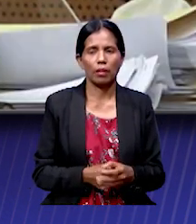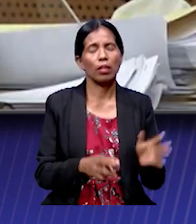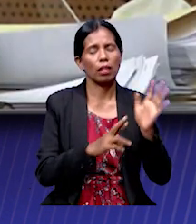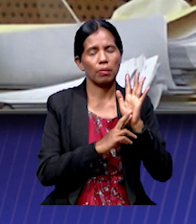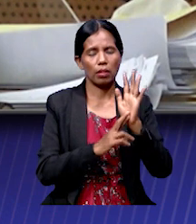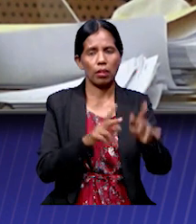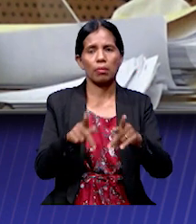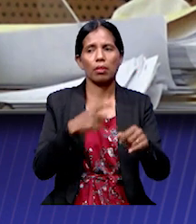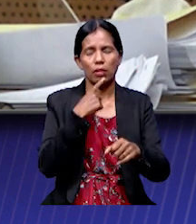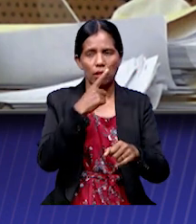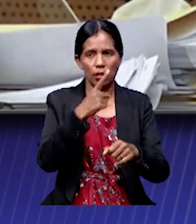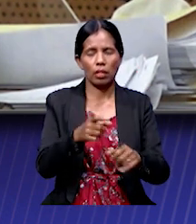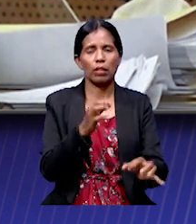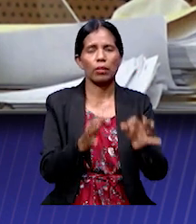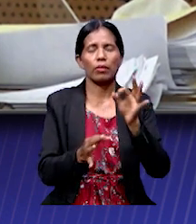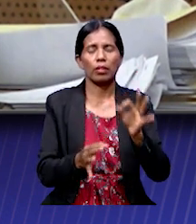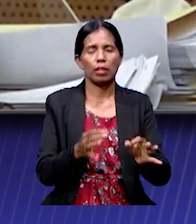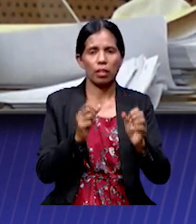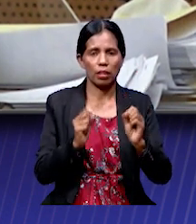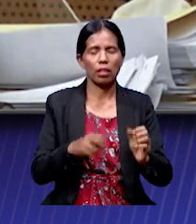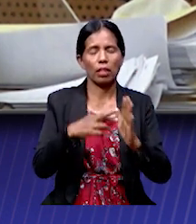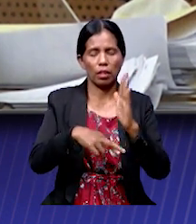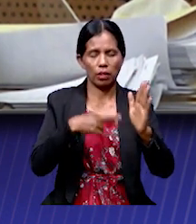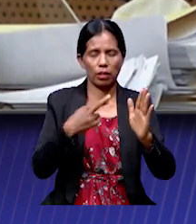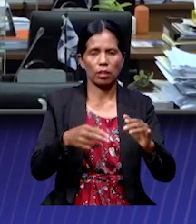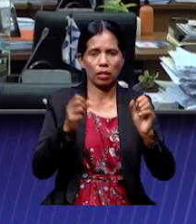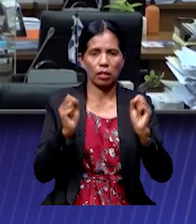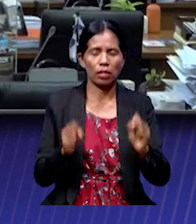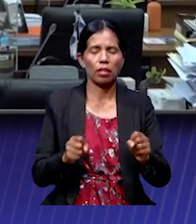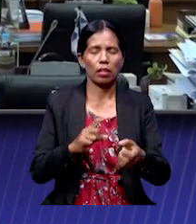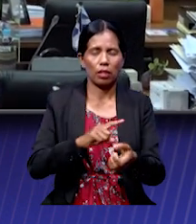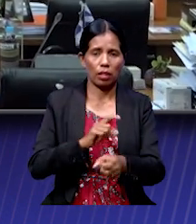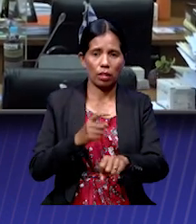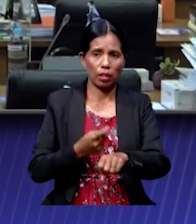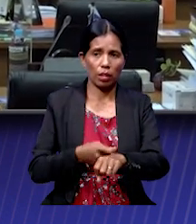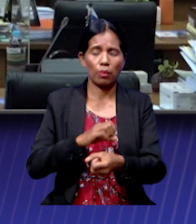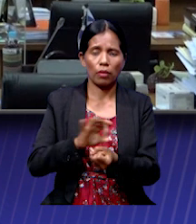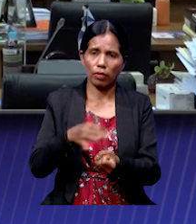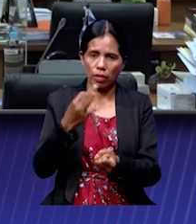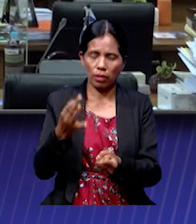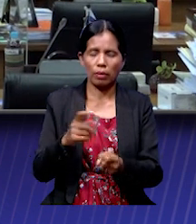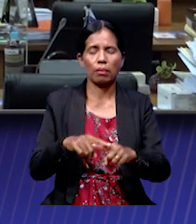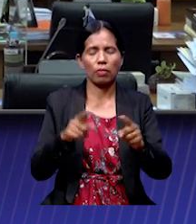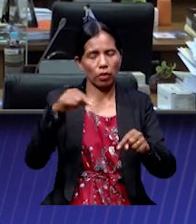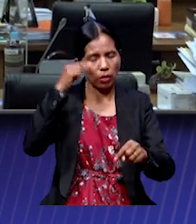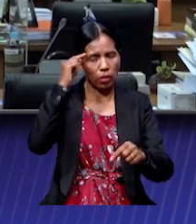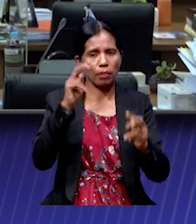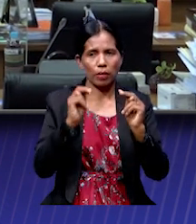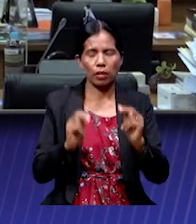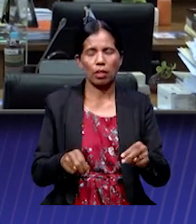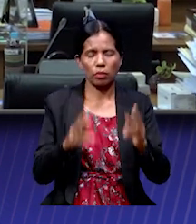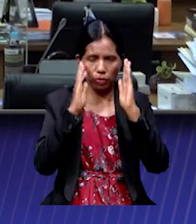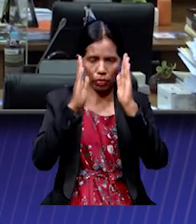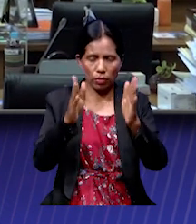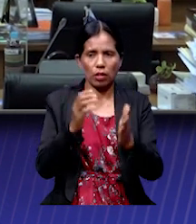Representante povo ne hateten, mas que ia critéria ne berigoroso liu ia âmbito pandemia COVID-19. Mas be governo precisa tal